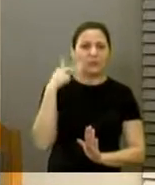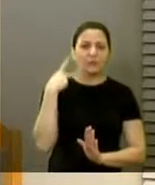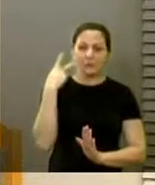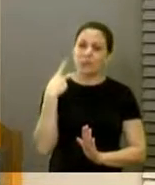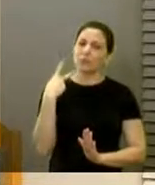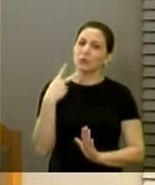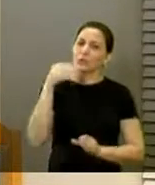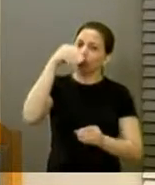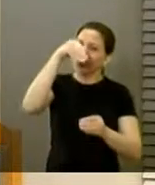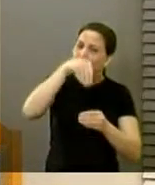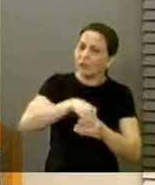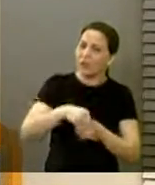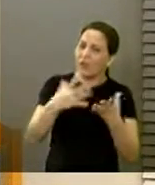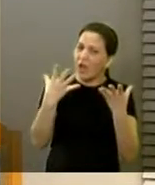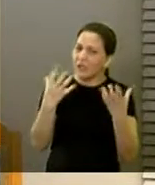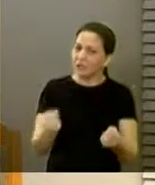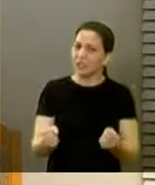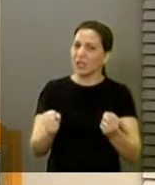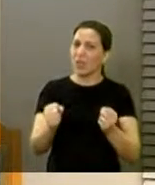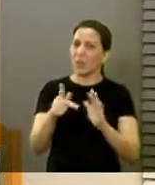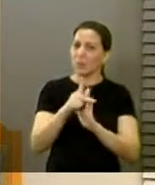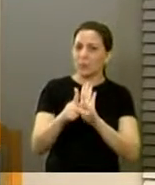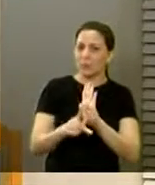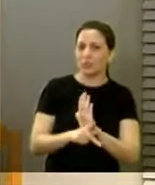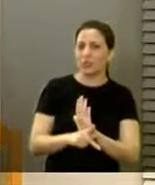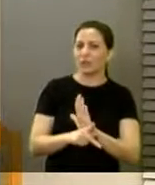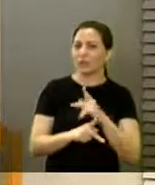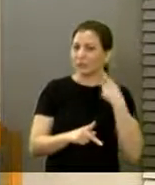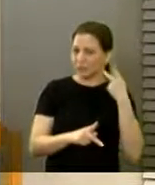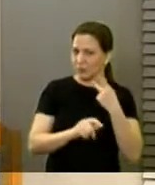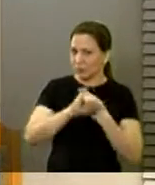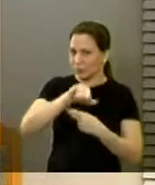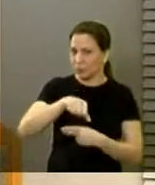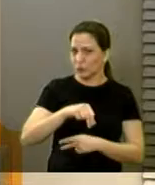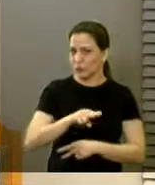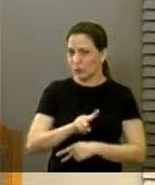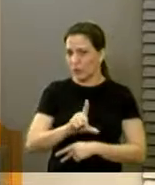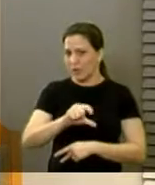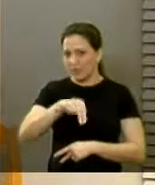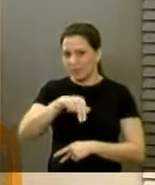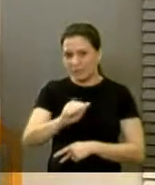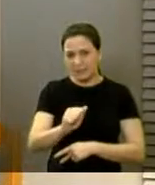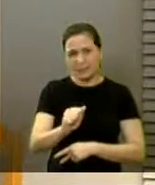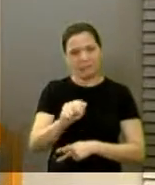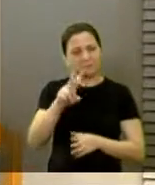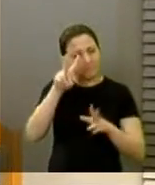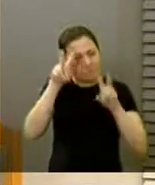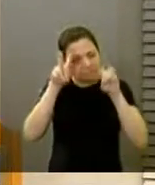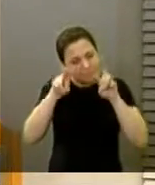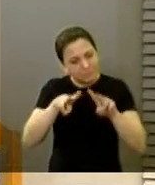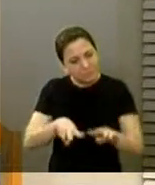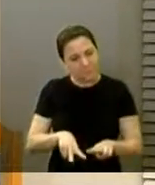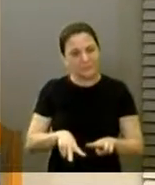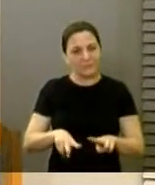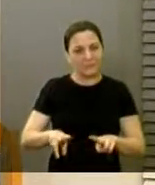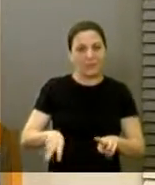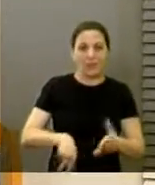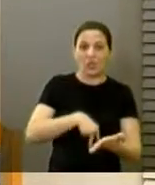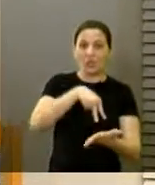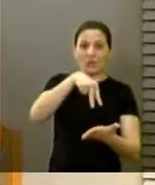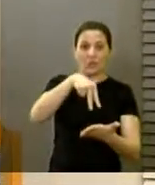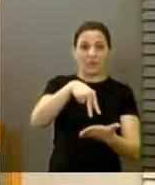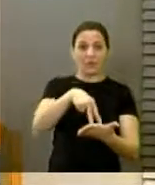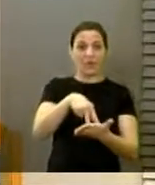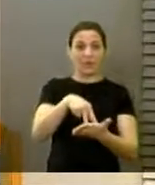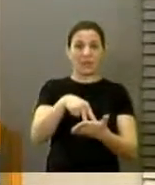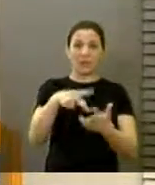gostaria de votar a favor do seu projeto eu tenho essa é essa leitura que todo mundo todos sobem aqui é como